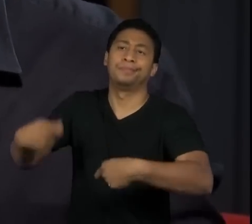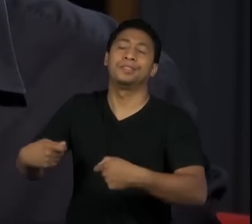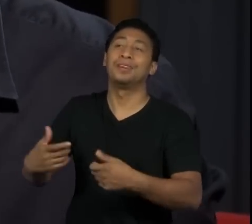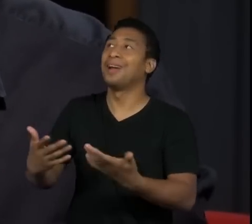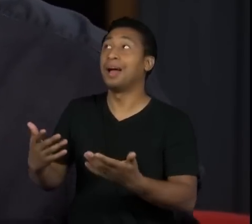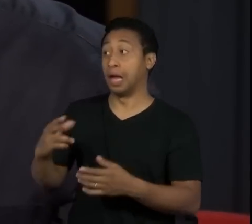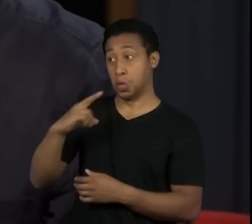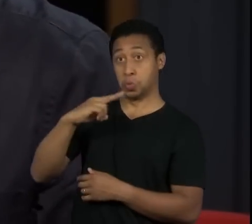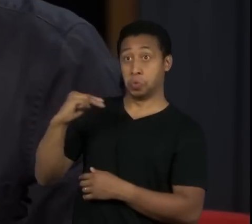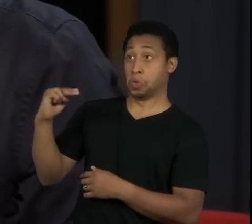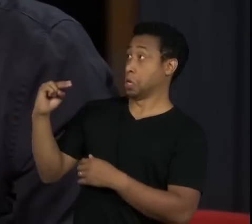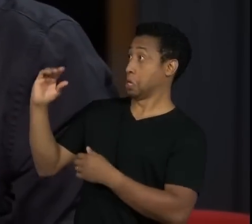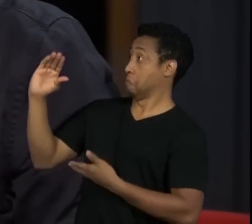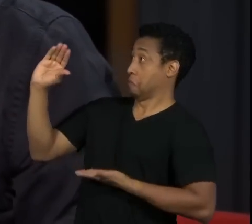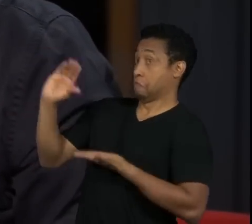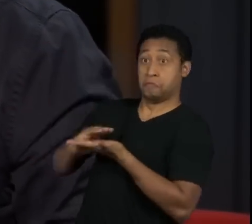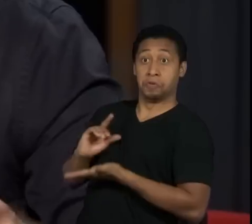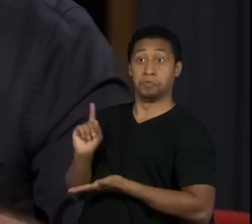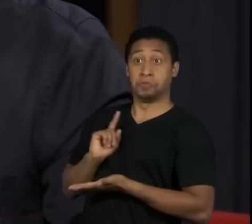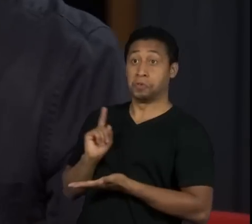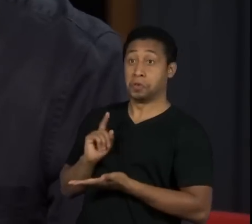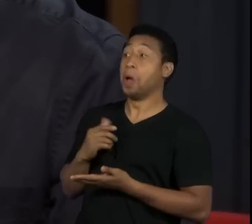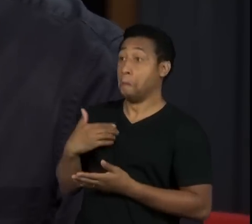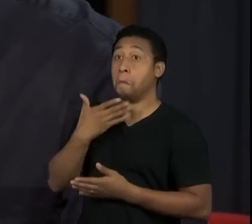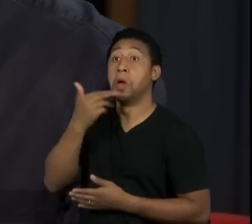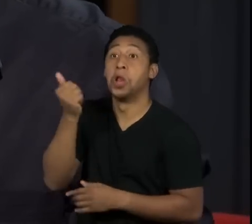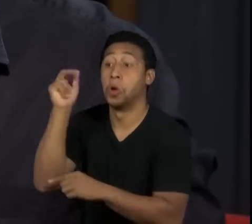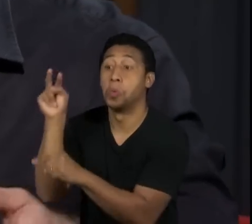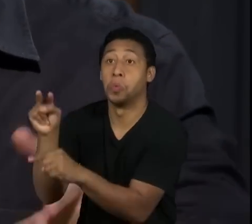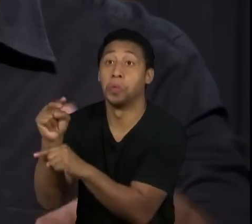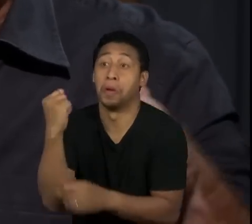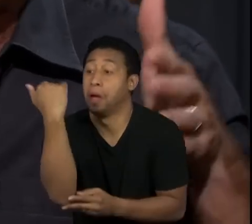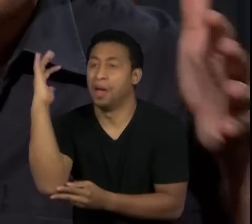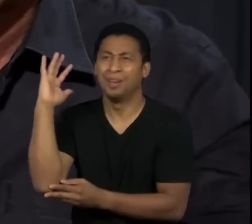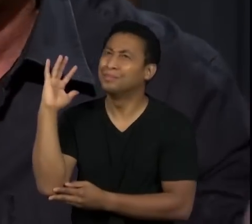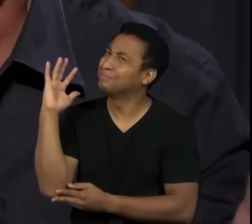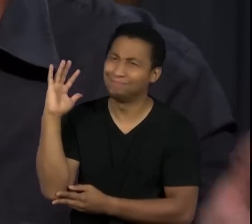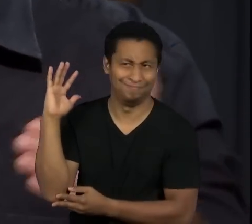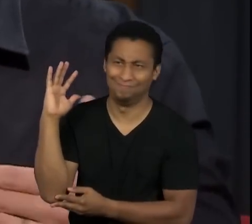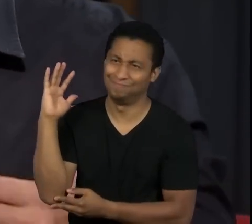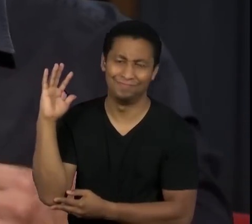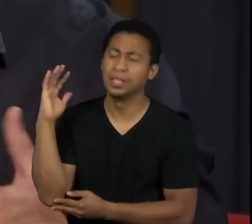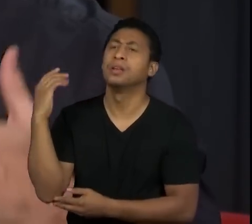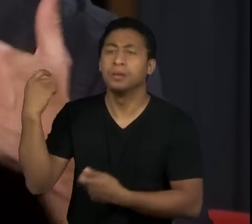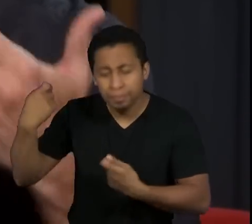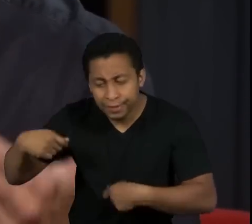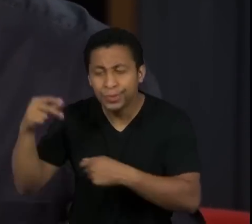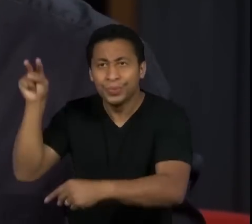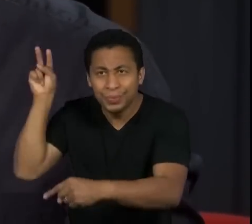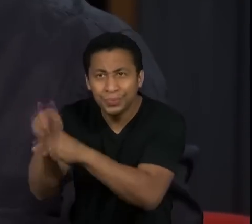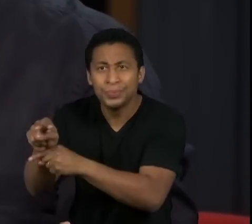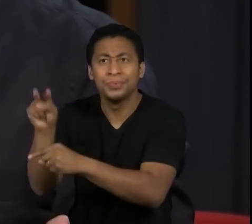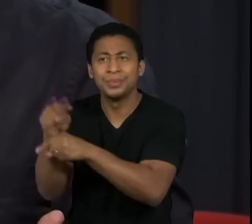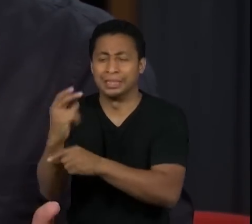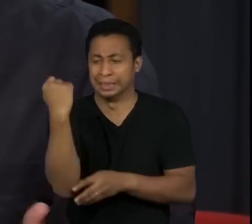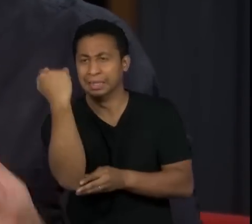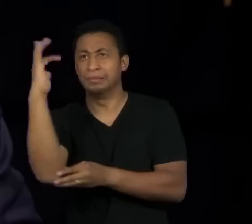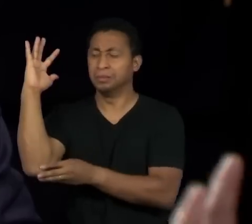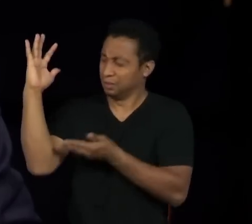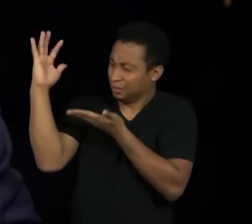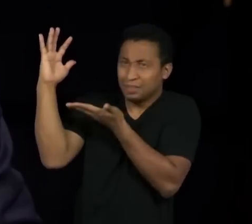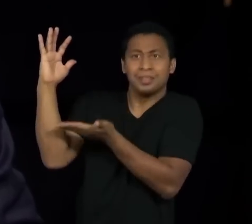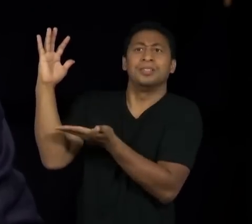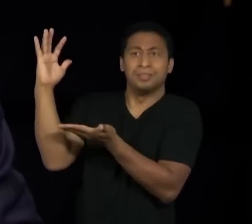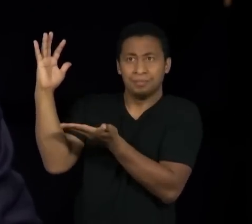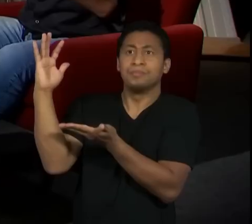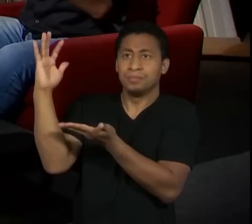vai mais investir o dinheiro no Brasil. A gente tem que fazer isso porque a floresta merece ser cuidada. Sim. Porque